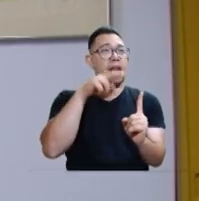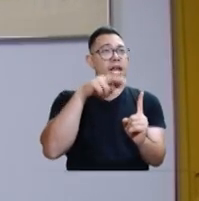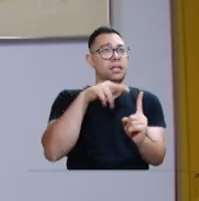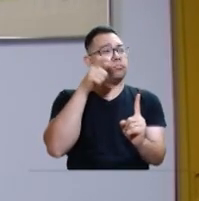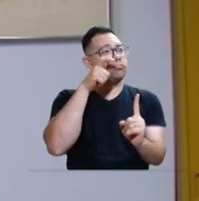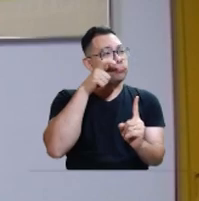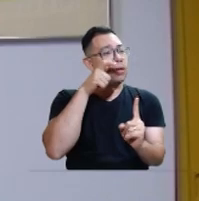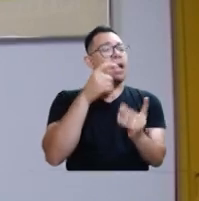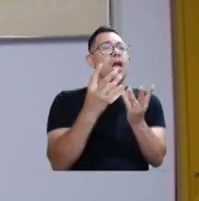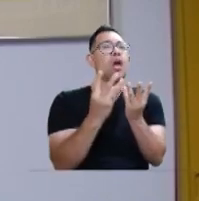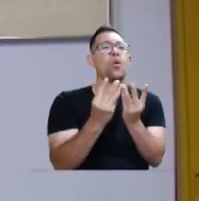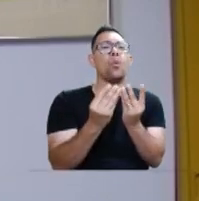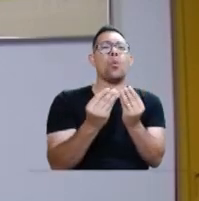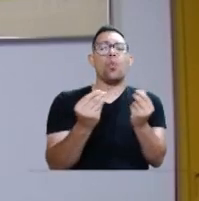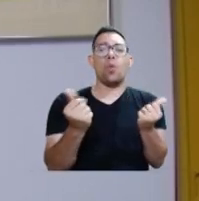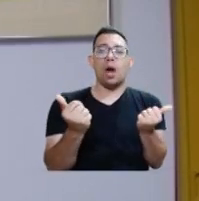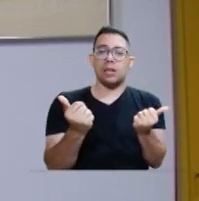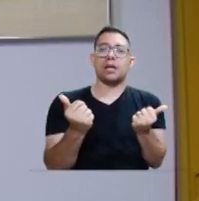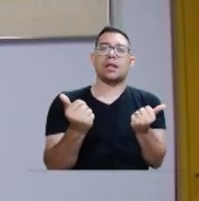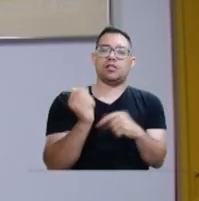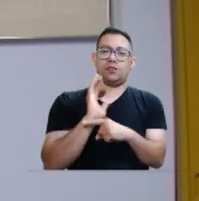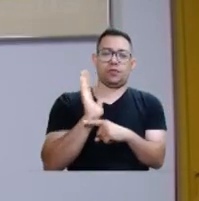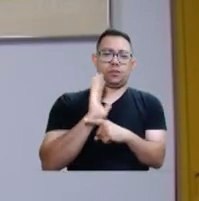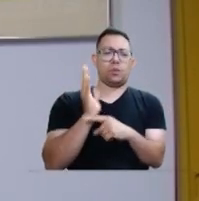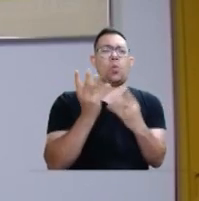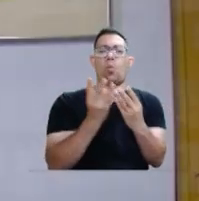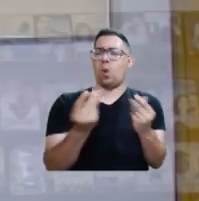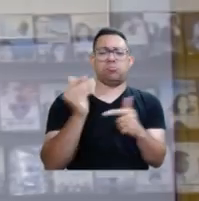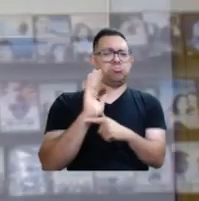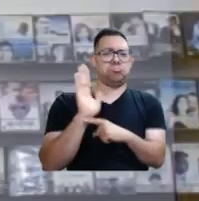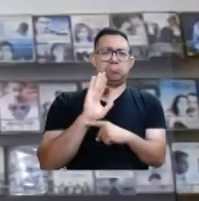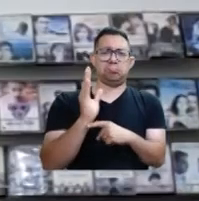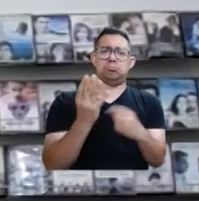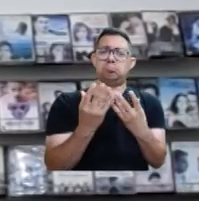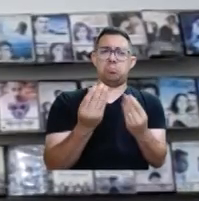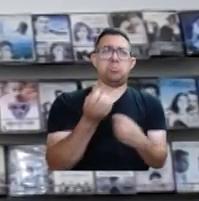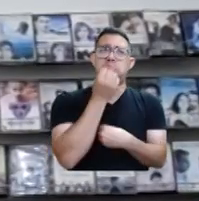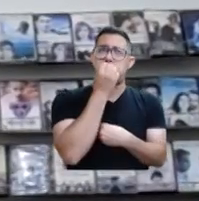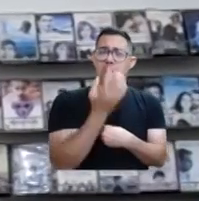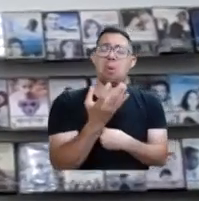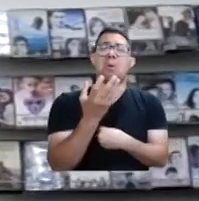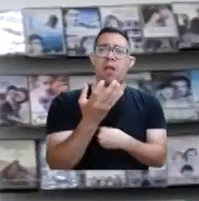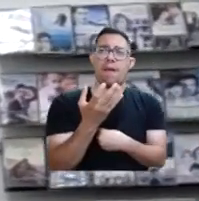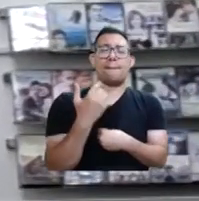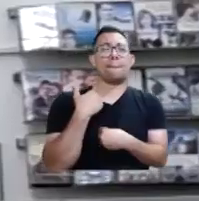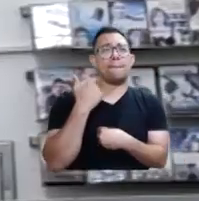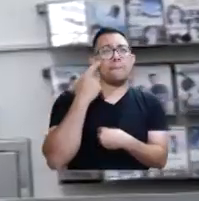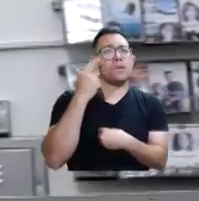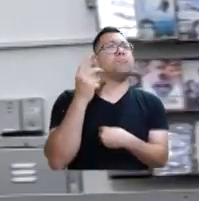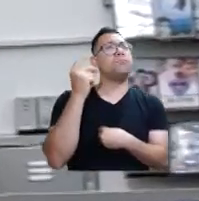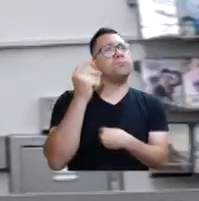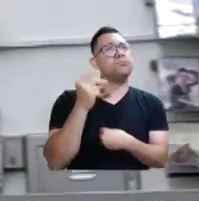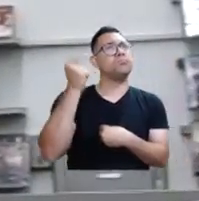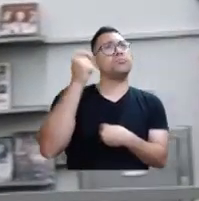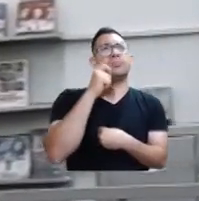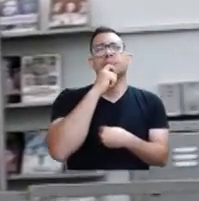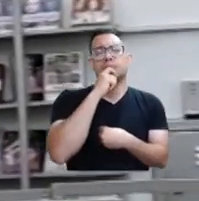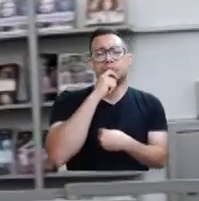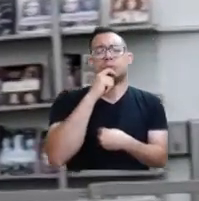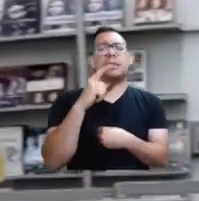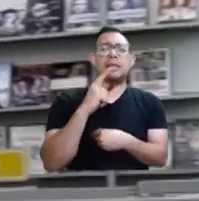uma referência em termos de qualidade de acervo. ela sempre trouxe lá no